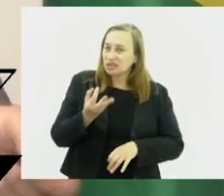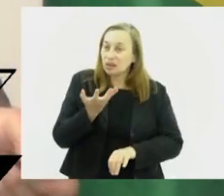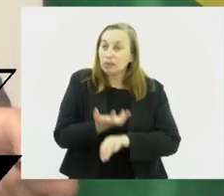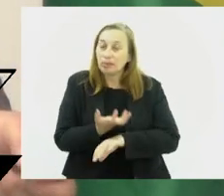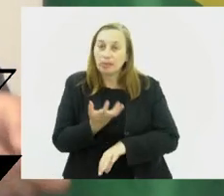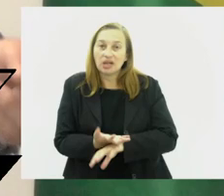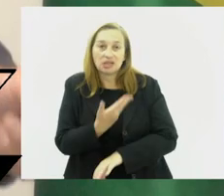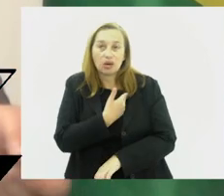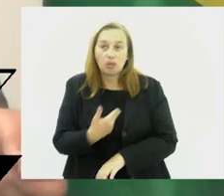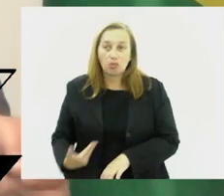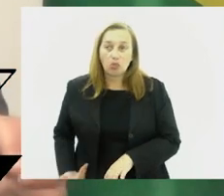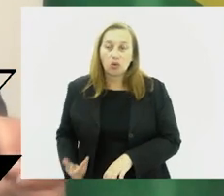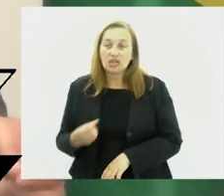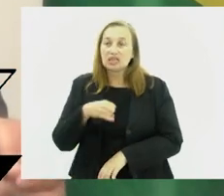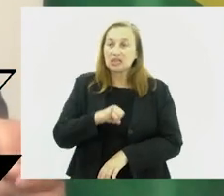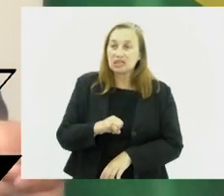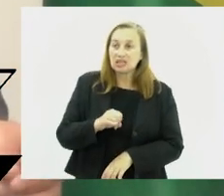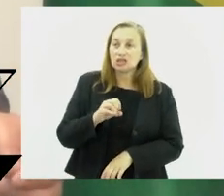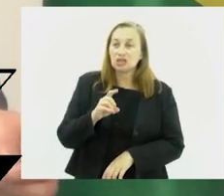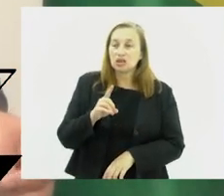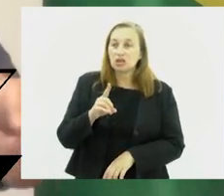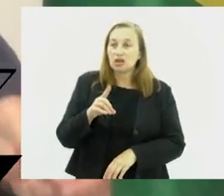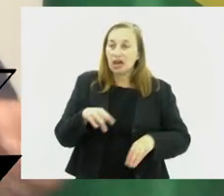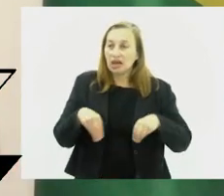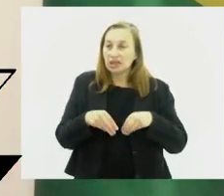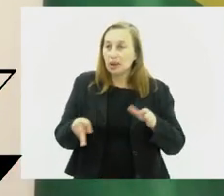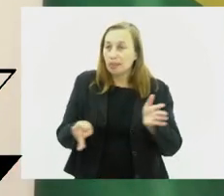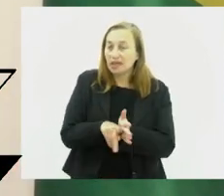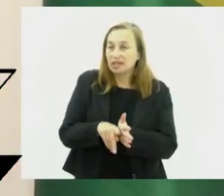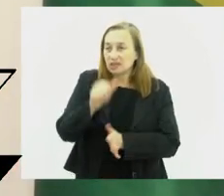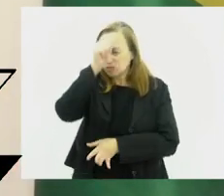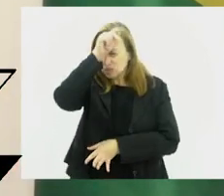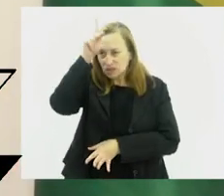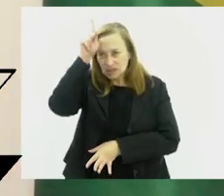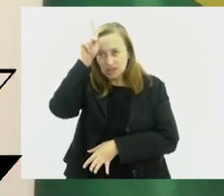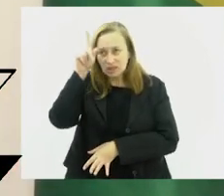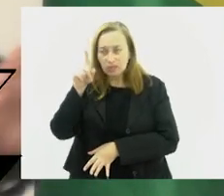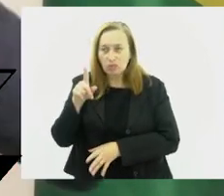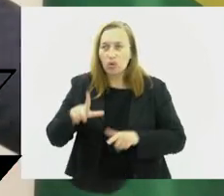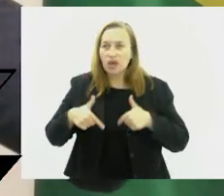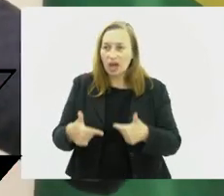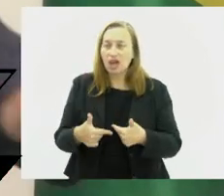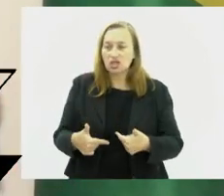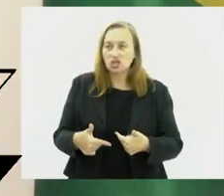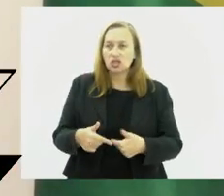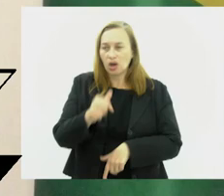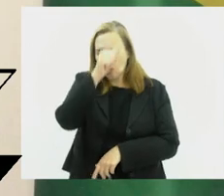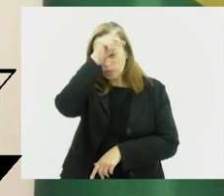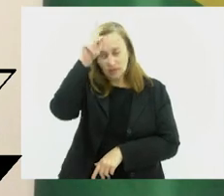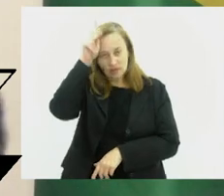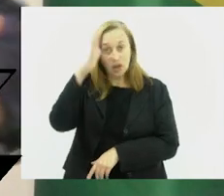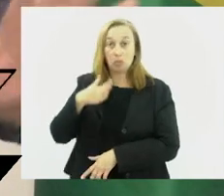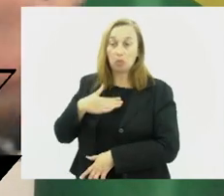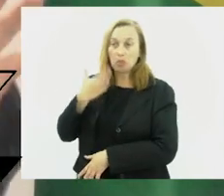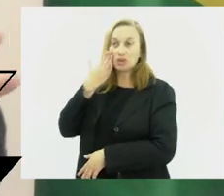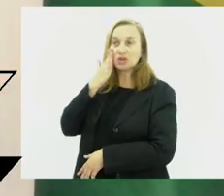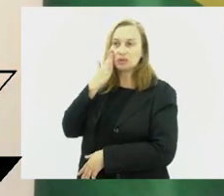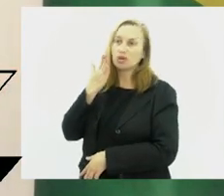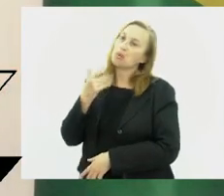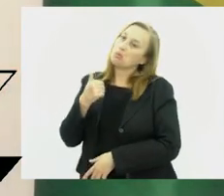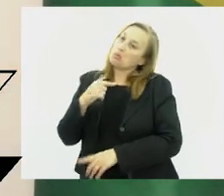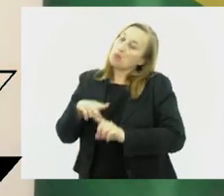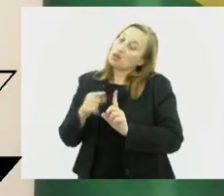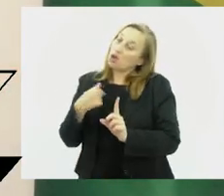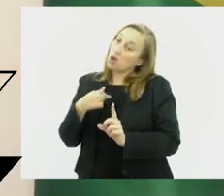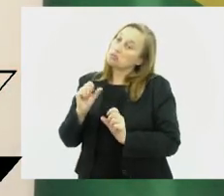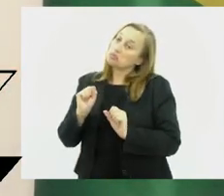pública, se o solo é do município, a atribuição aí é do municipal. No meu entendimento. Não, tá? É uma discussão relevante. Aposto estar errado também. E a